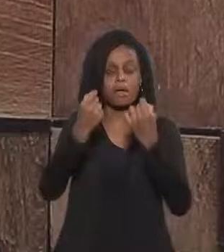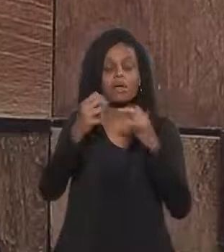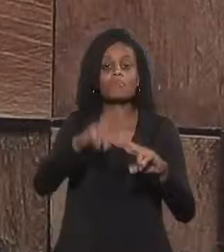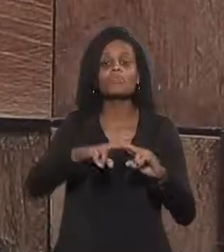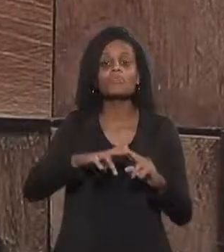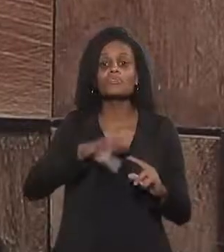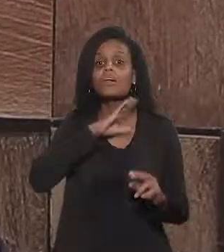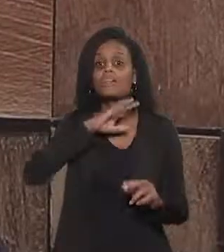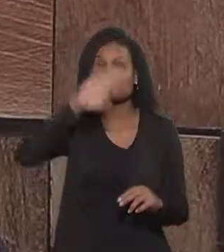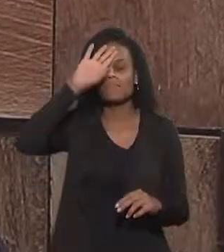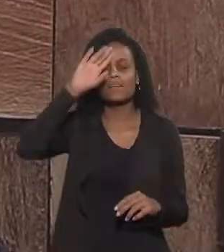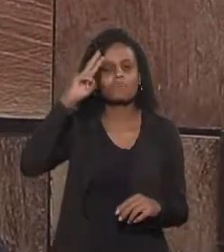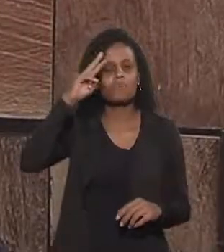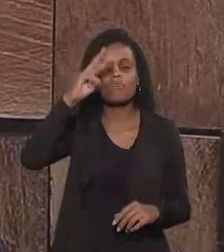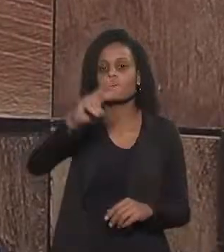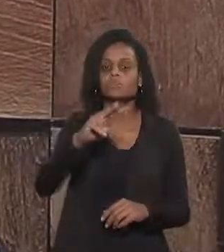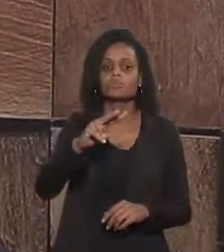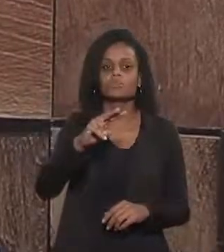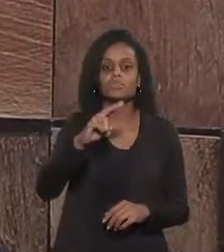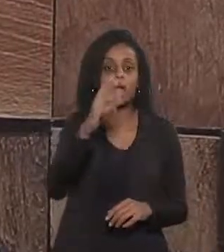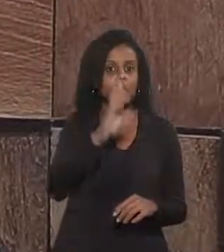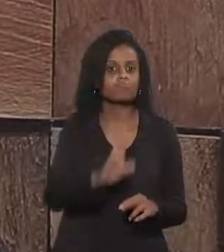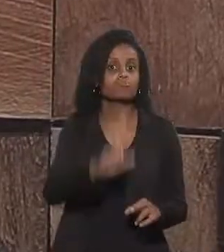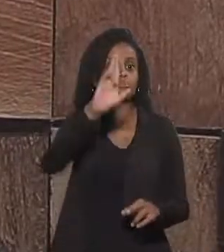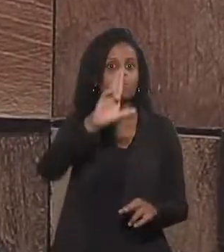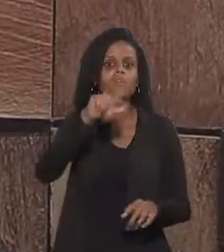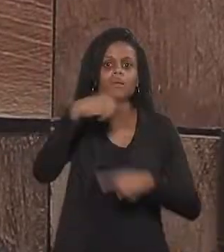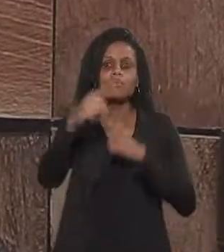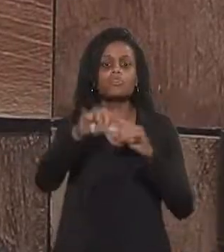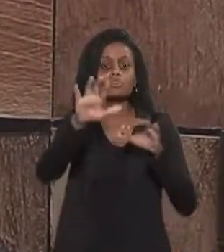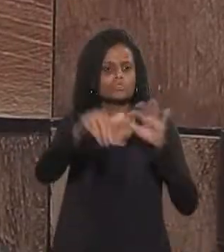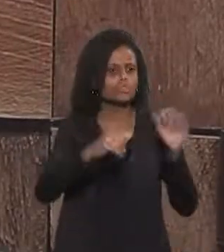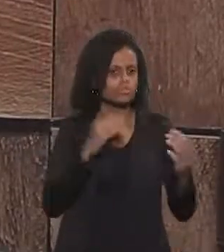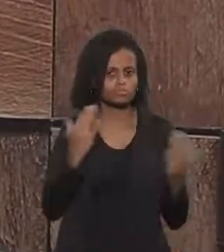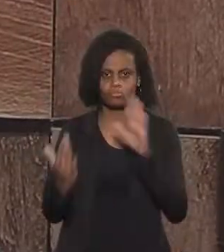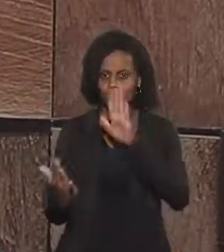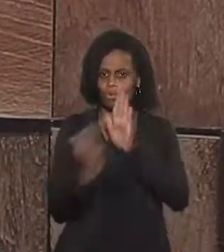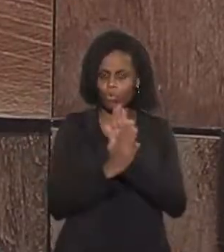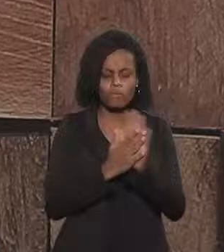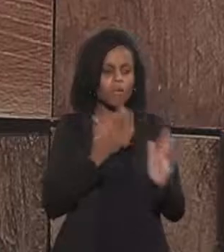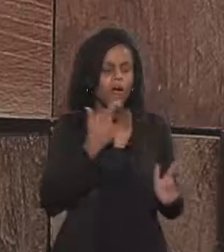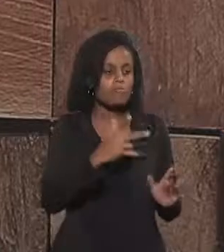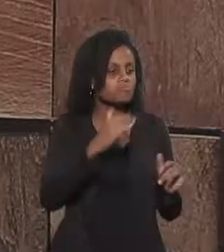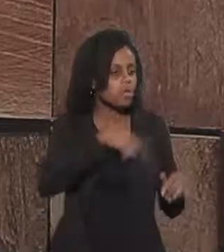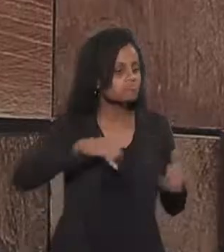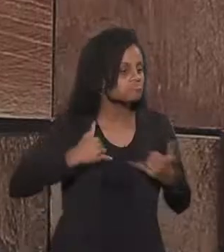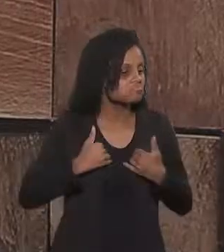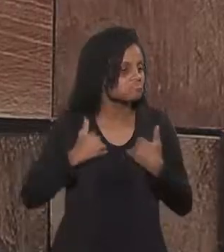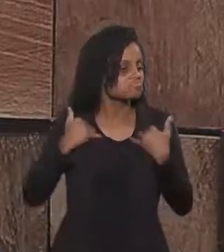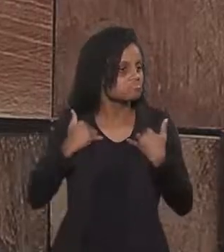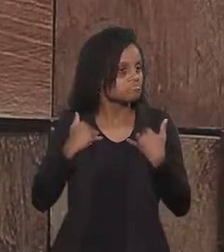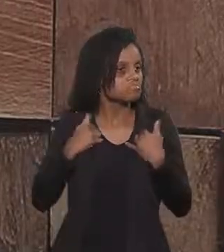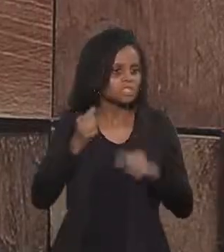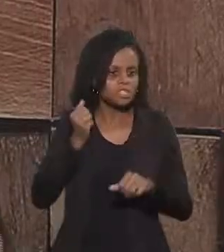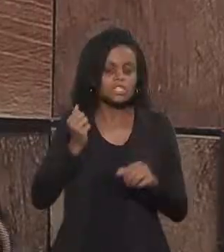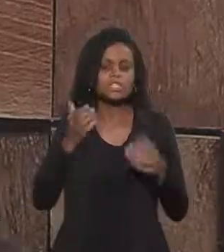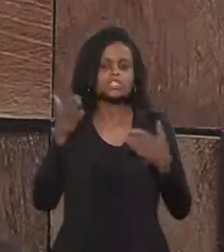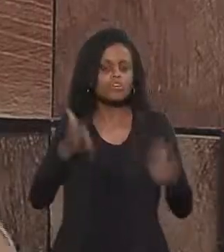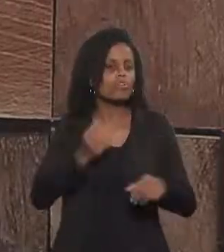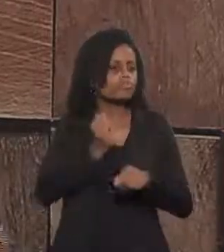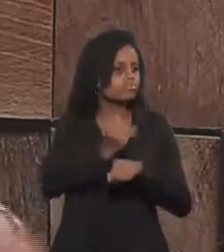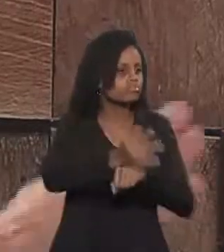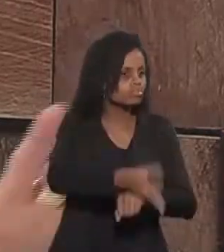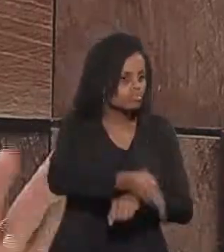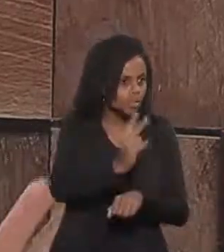olha, Rosa, realmente nós estamos muito orgulhosos da nossa escolha. Quem chega às 2h da manhã e consegue chegar lá, podia